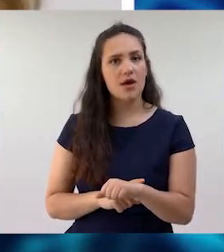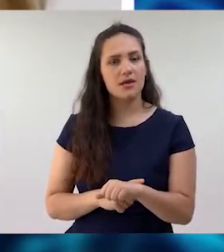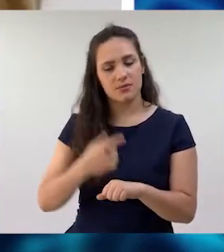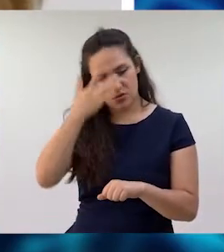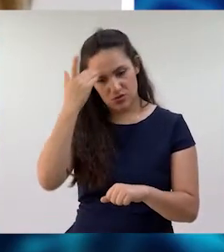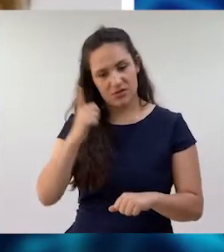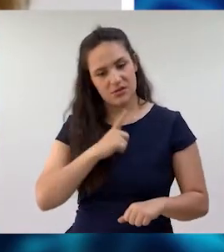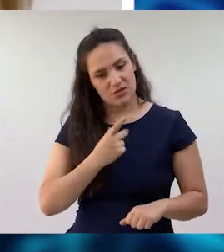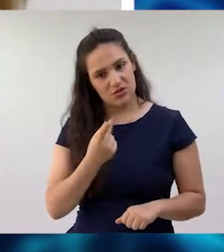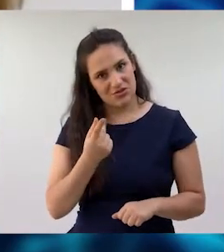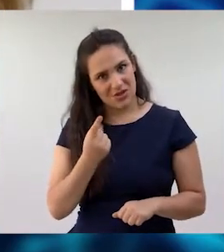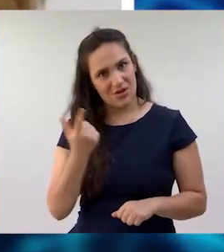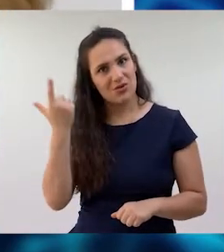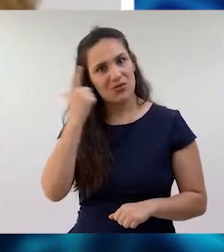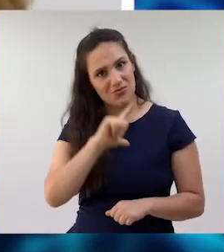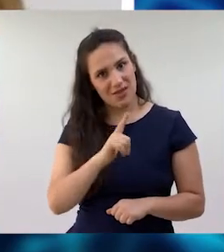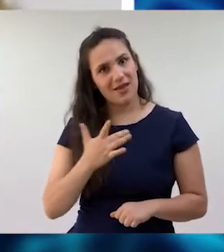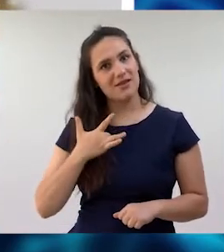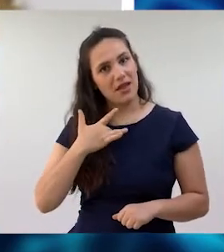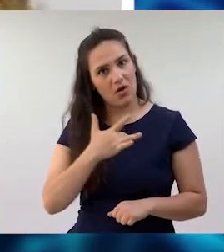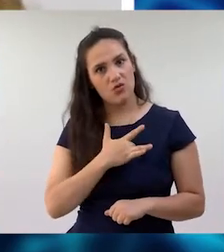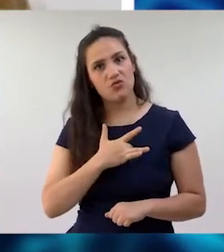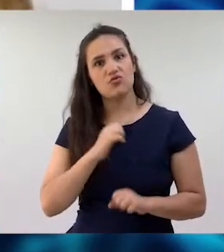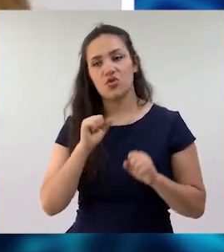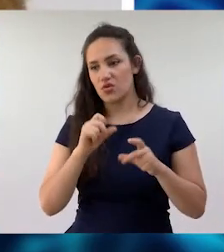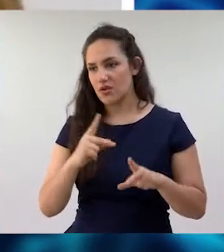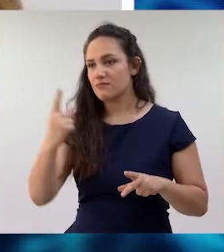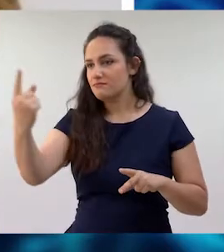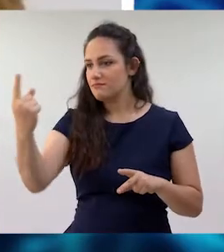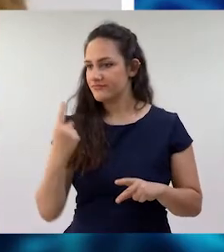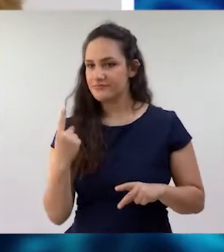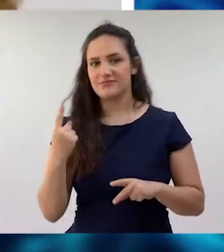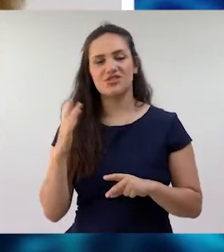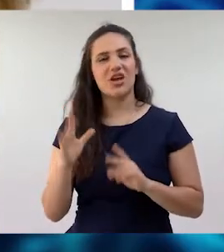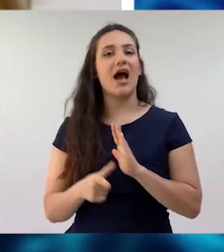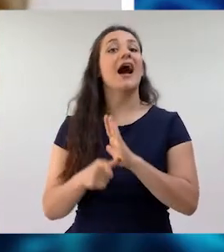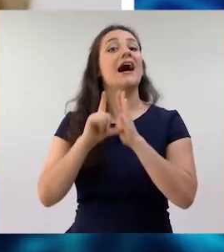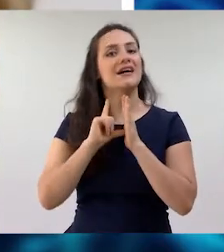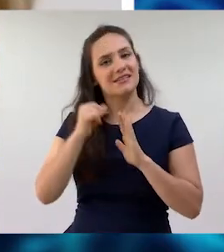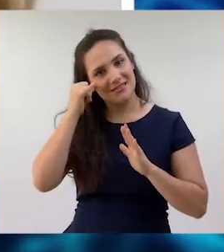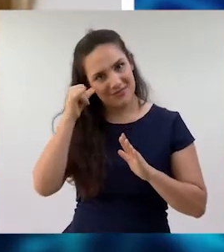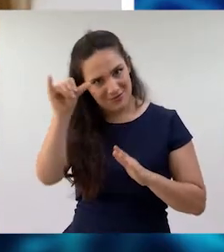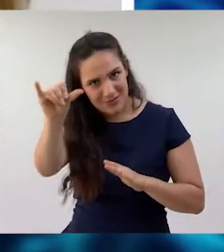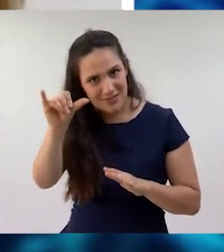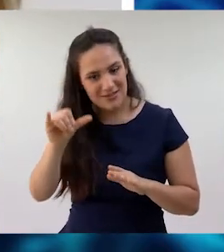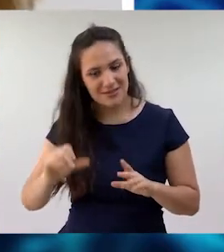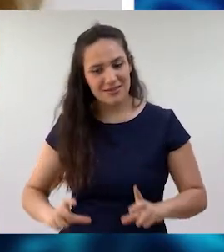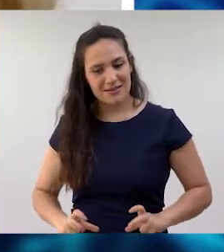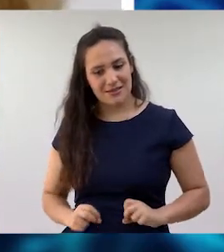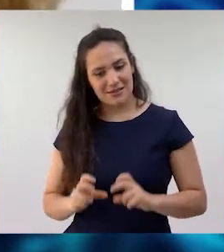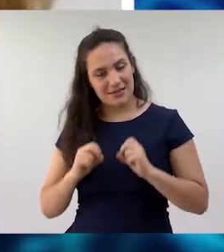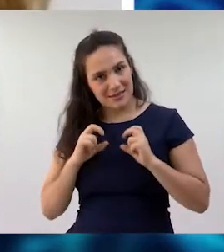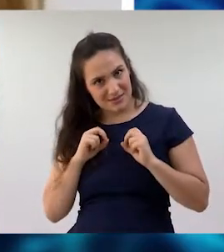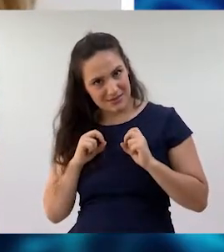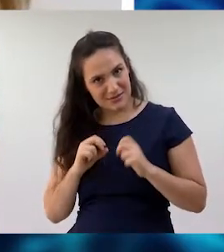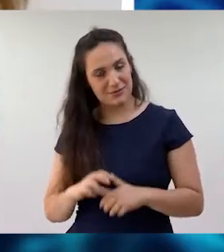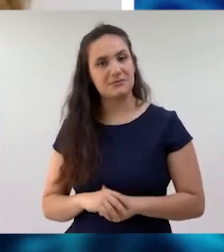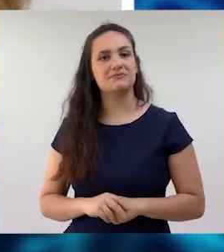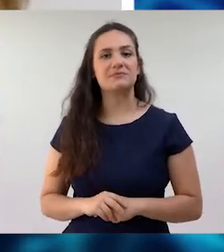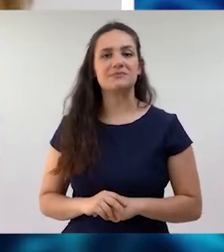porque é uma população privilegiada, que tem mais acesso à saúde. Então, eu não pego muito caso